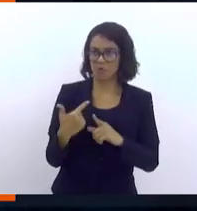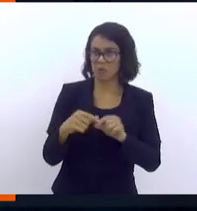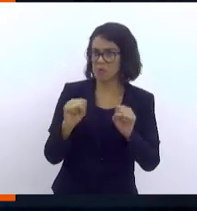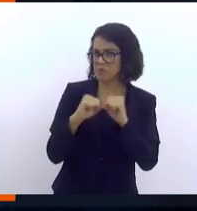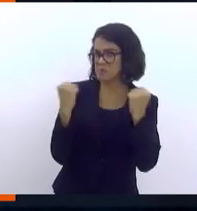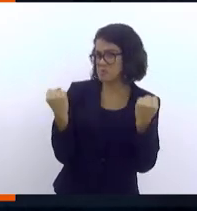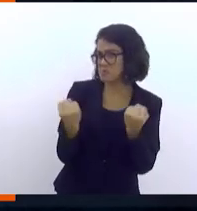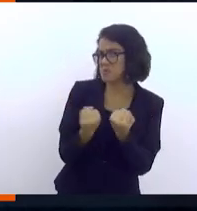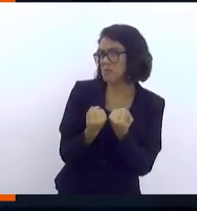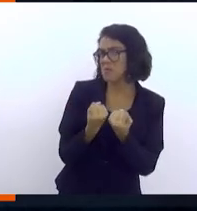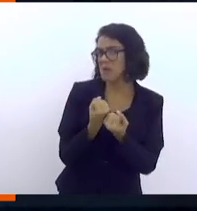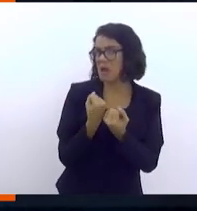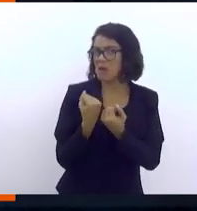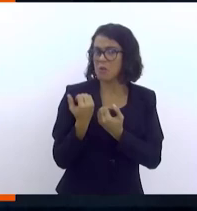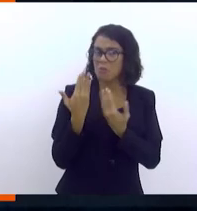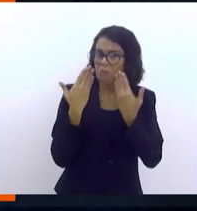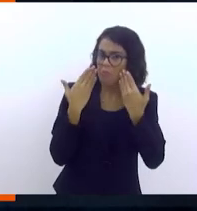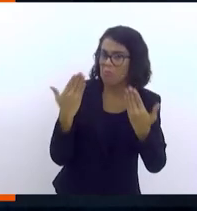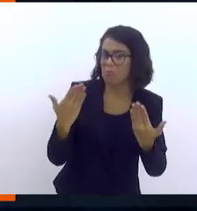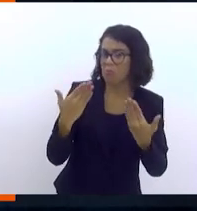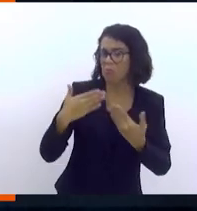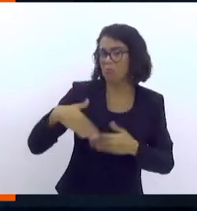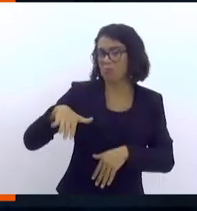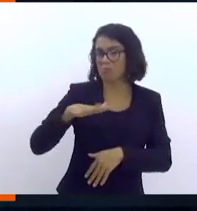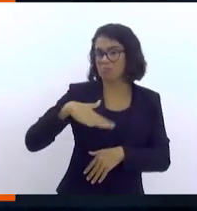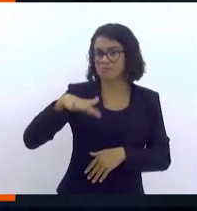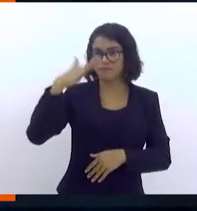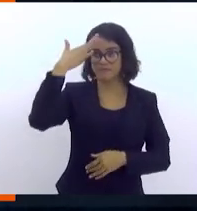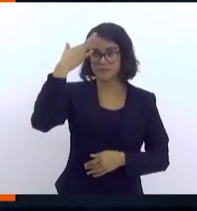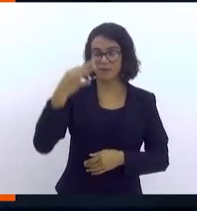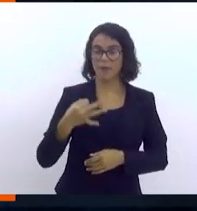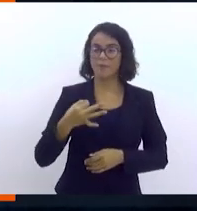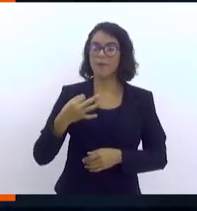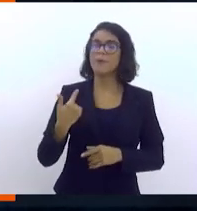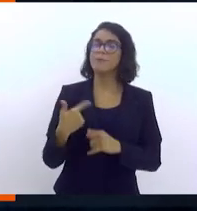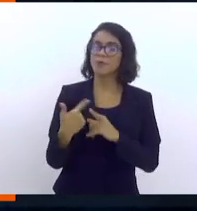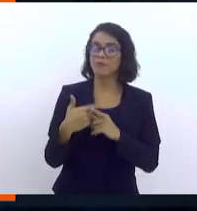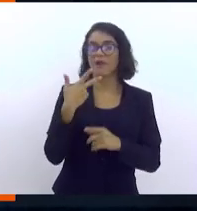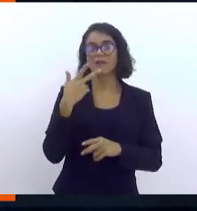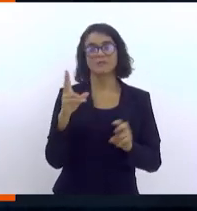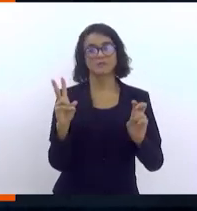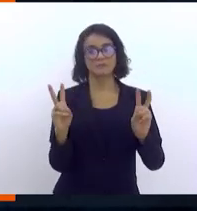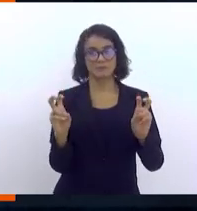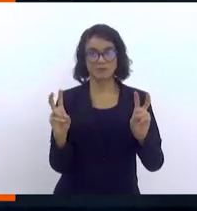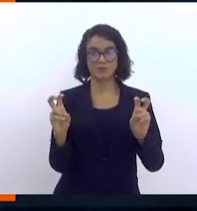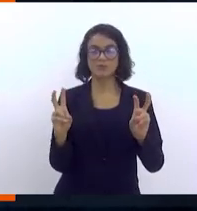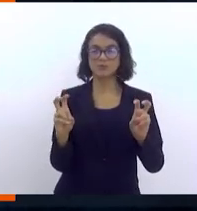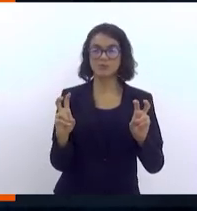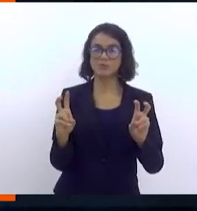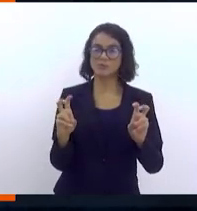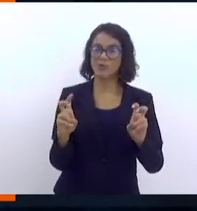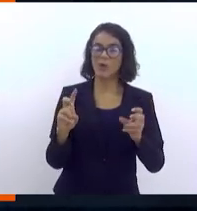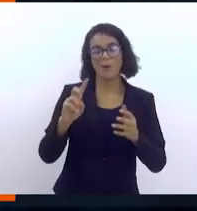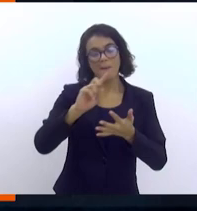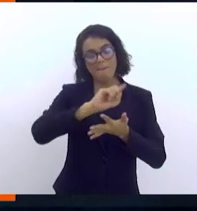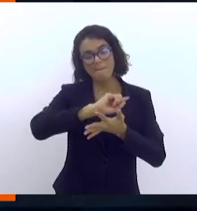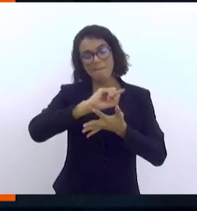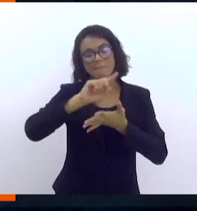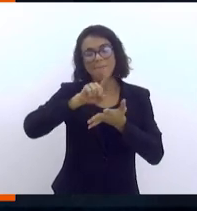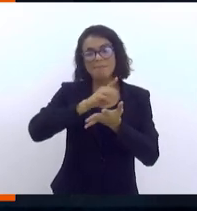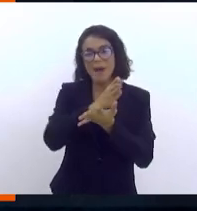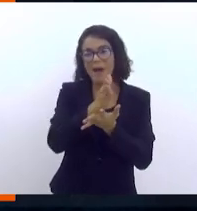demonstra o entendimento dessa situação justamente por tratar esse assunto de maneira intersetorial